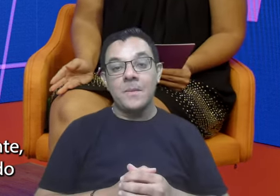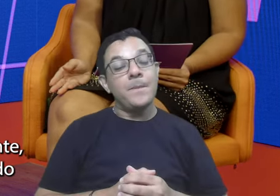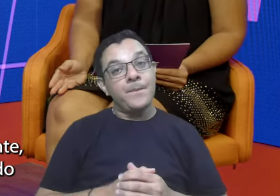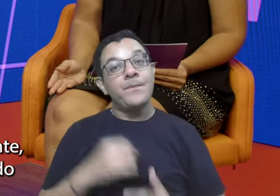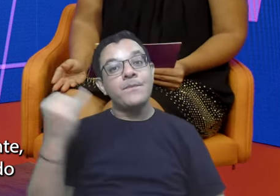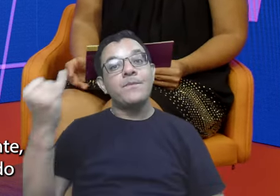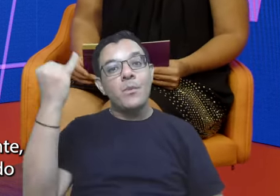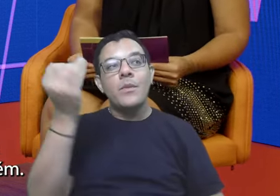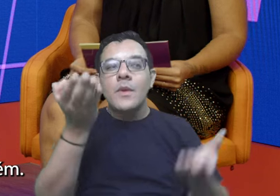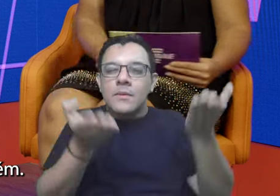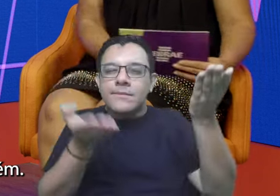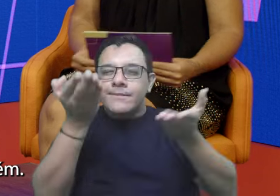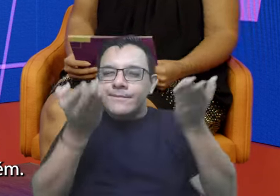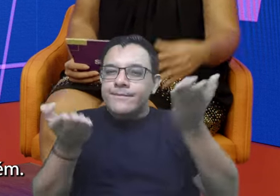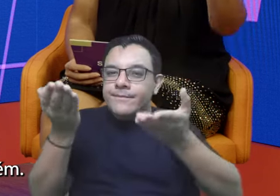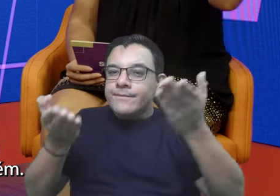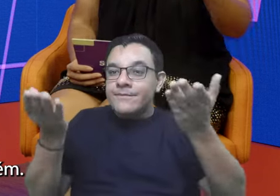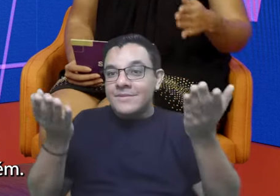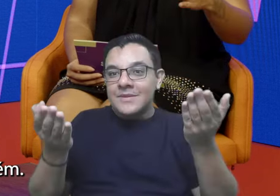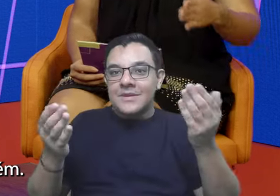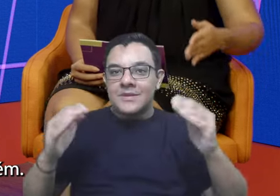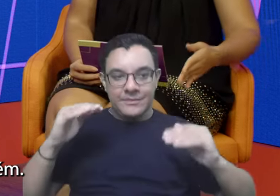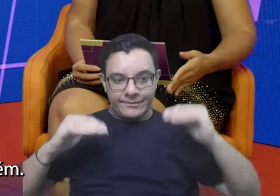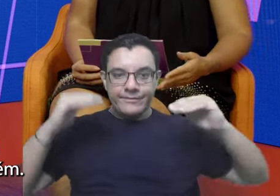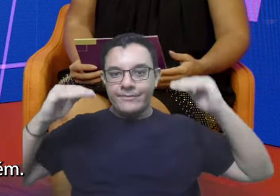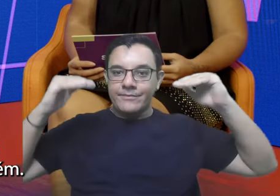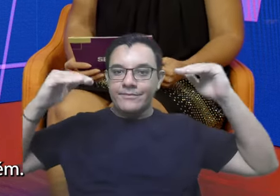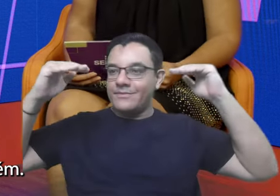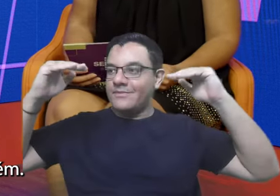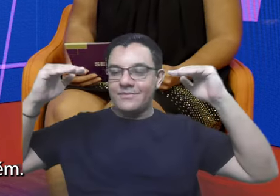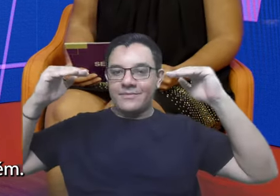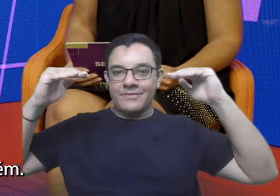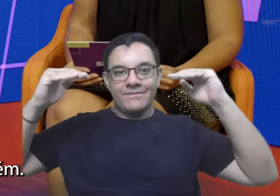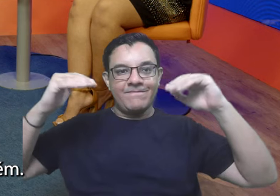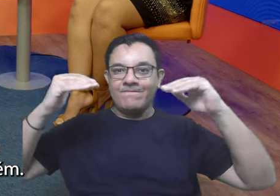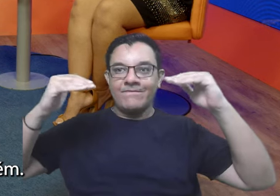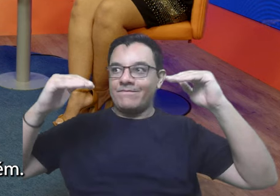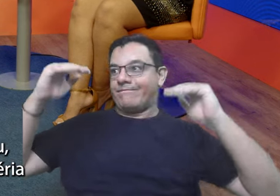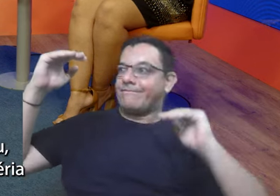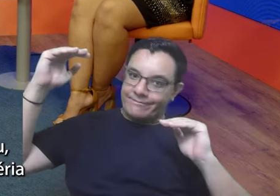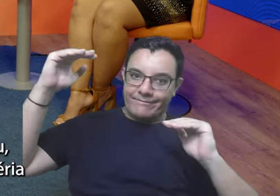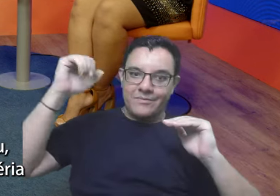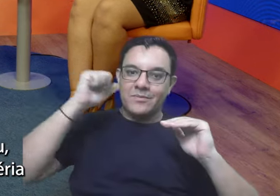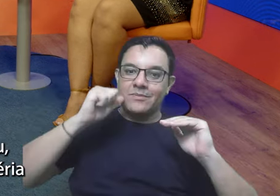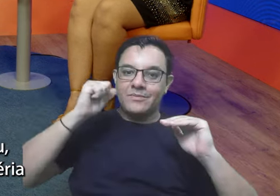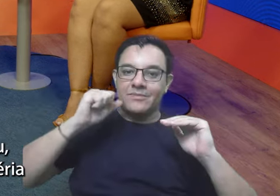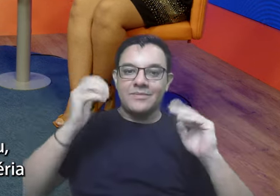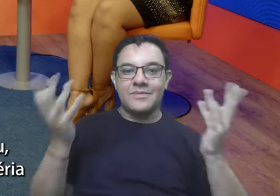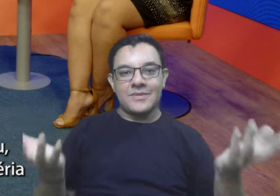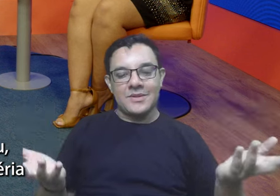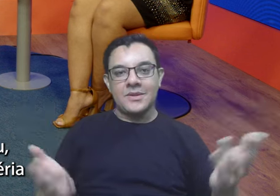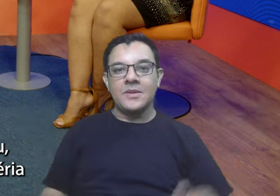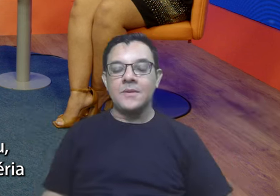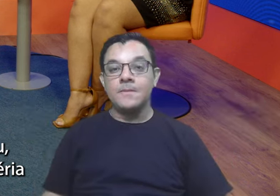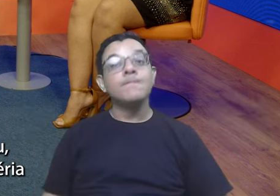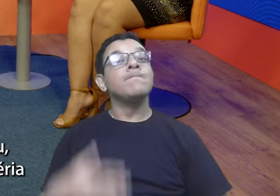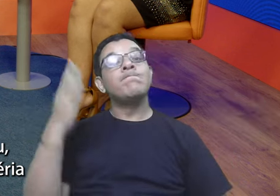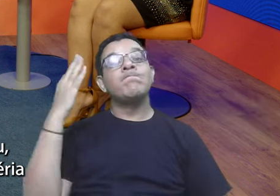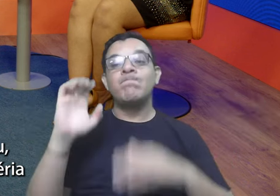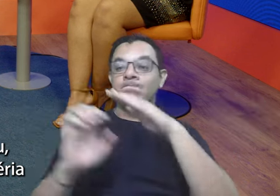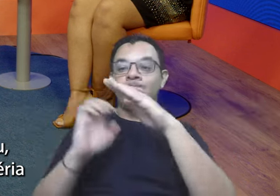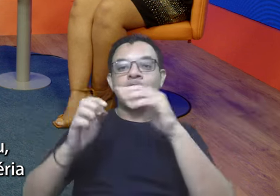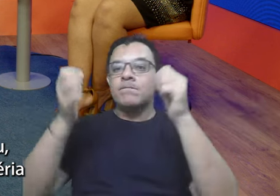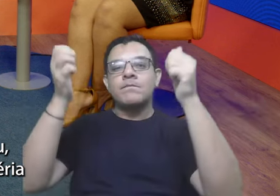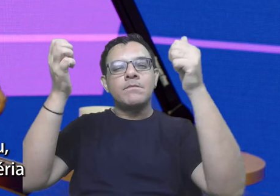bem dividido para não ter essa quebra na carreira da mulher também no quando foi a empresa passou a indústria